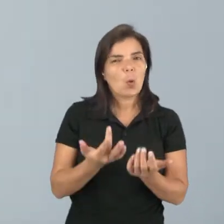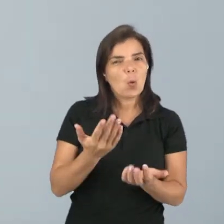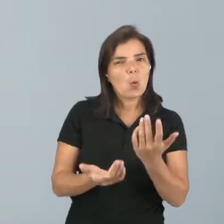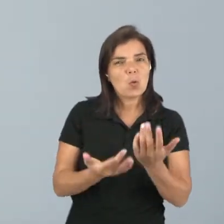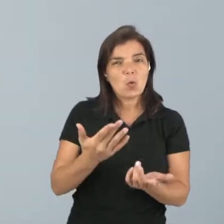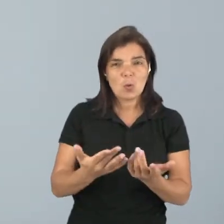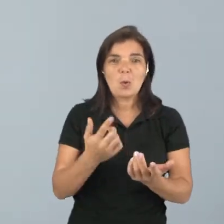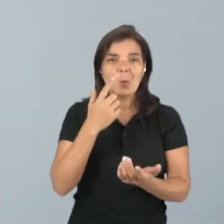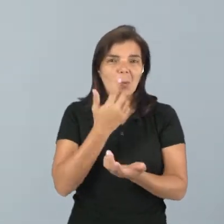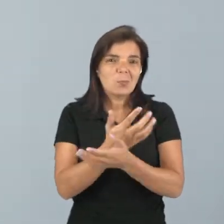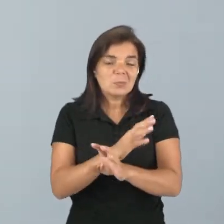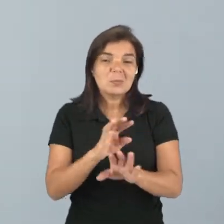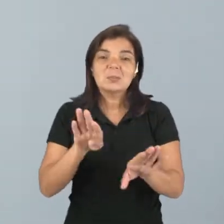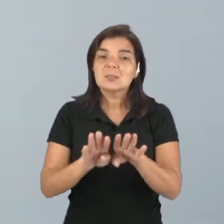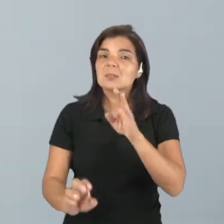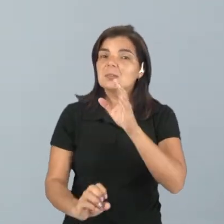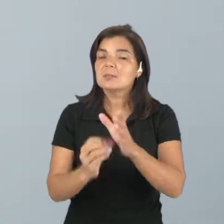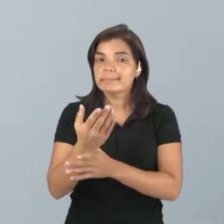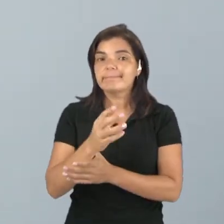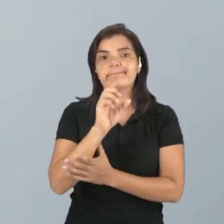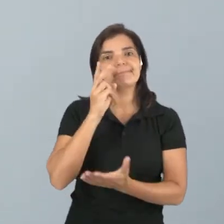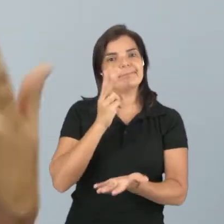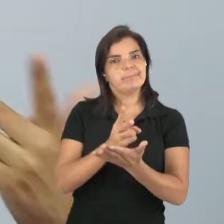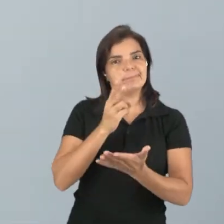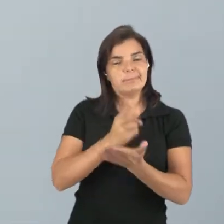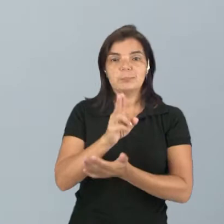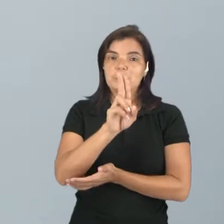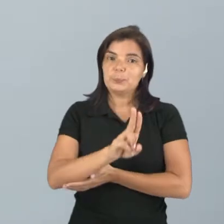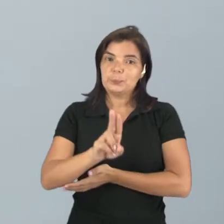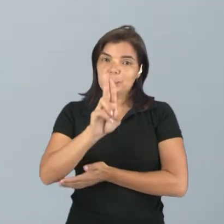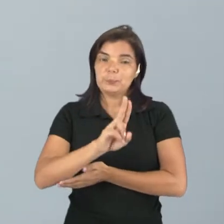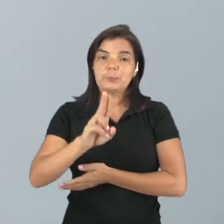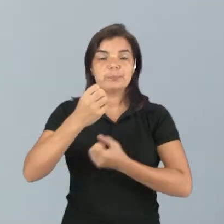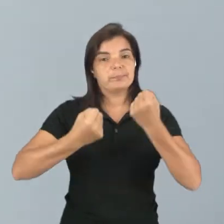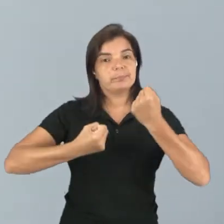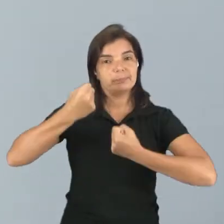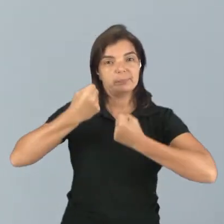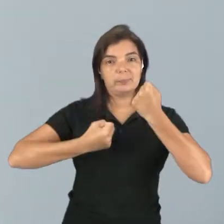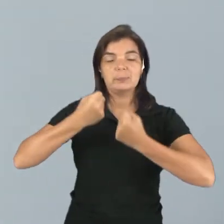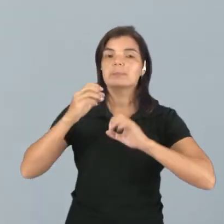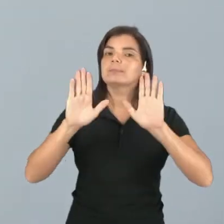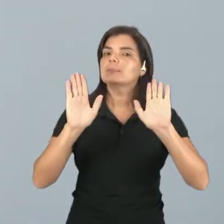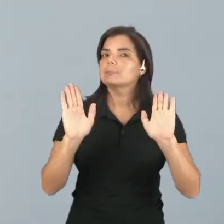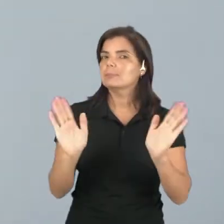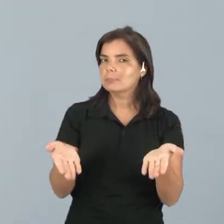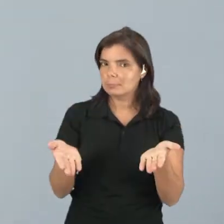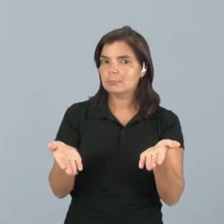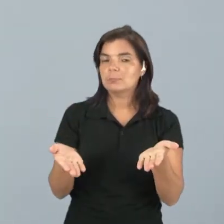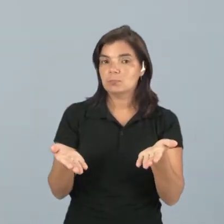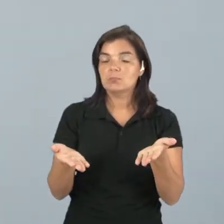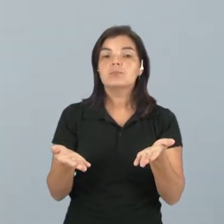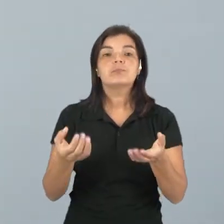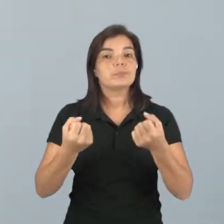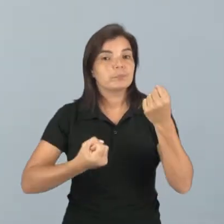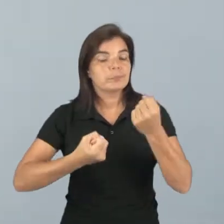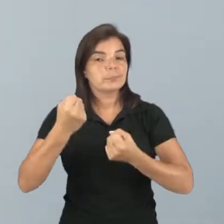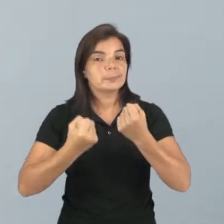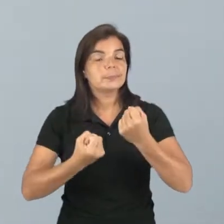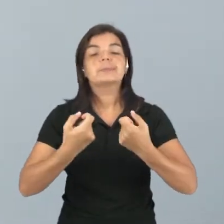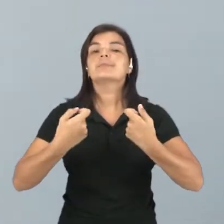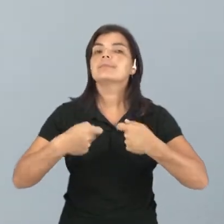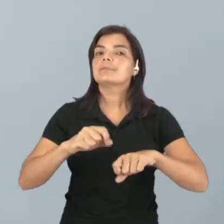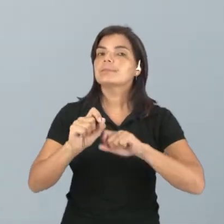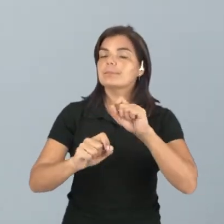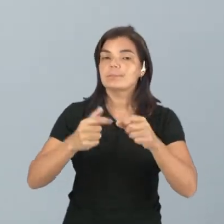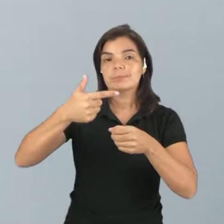combustíveis fósseis, que é realizada cada vez que você utiliza um automóvel, Já que um automóvel, para circular, ele vai precisar